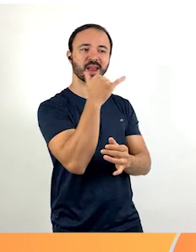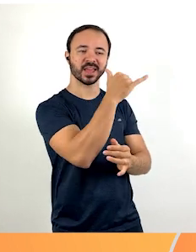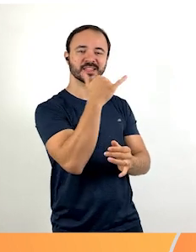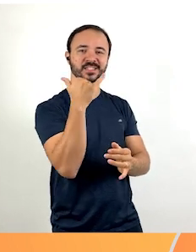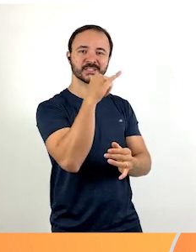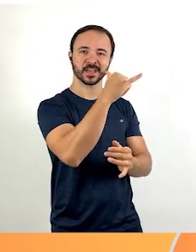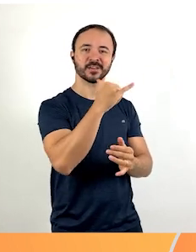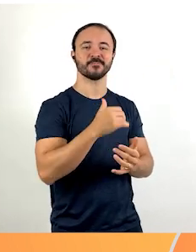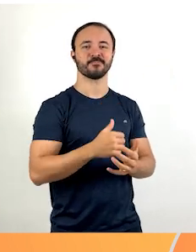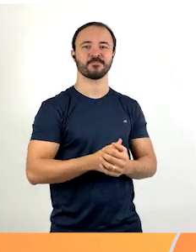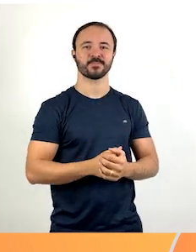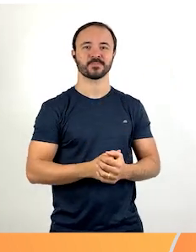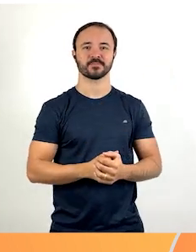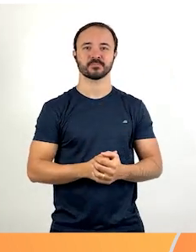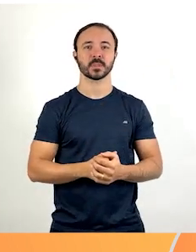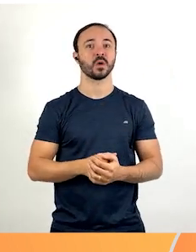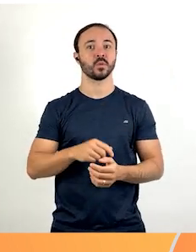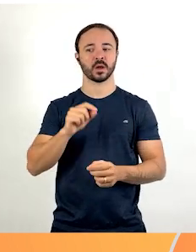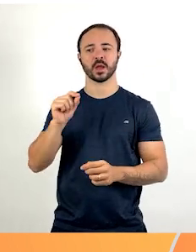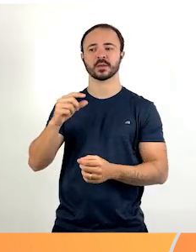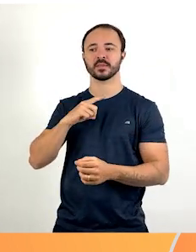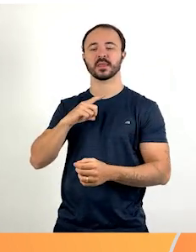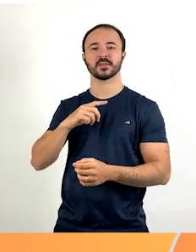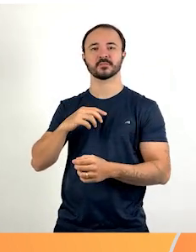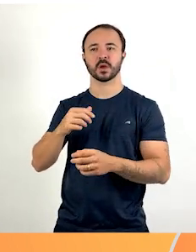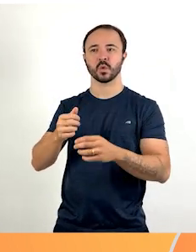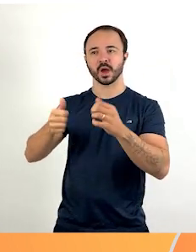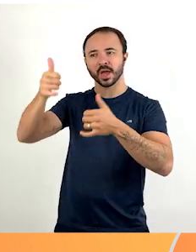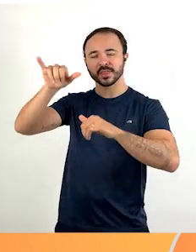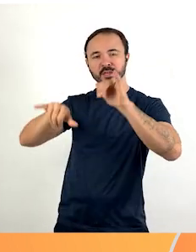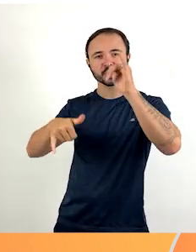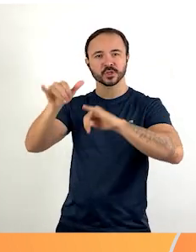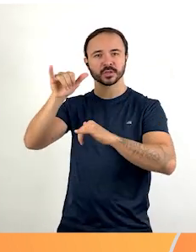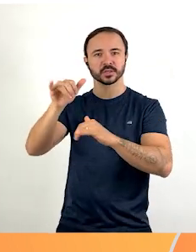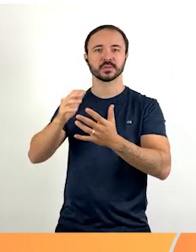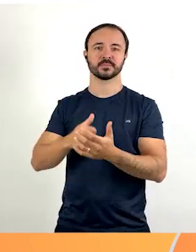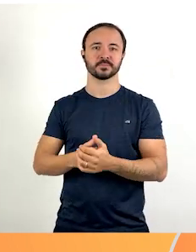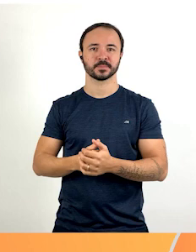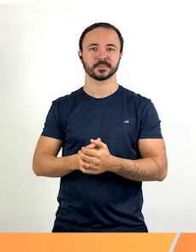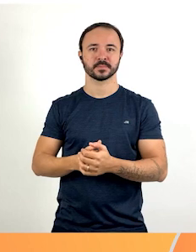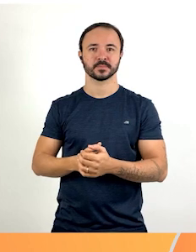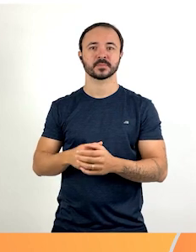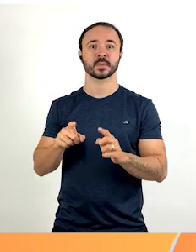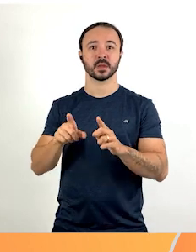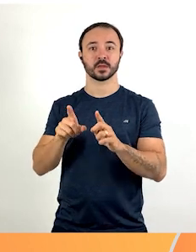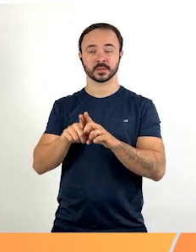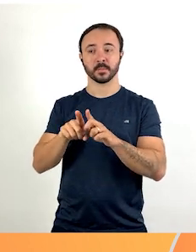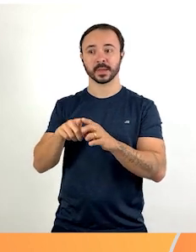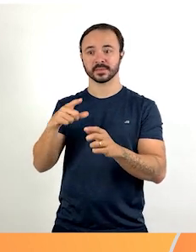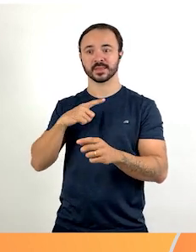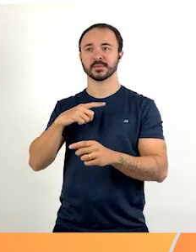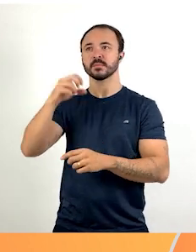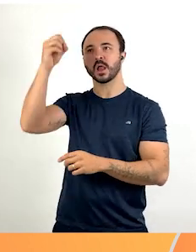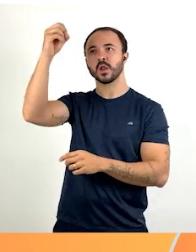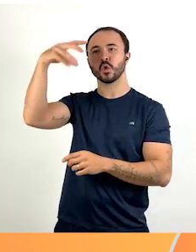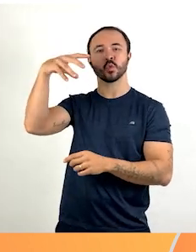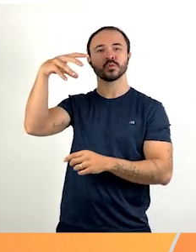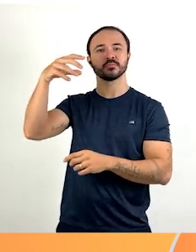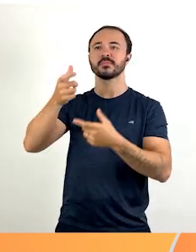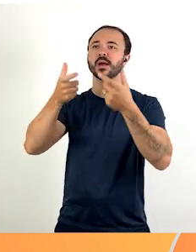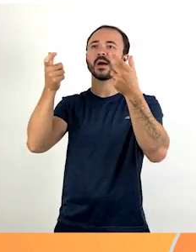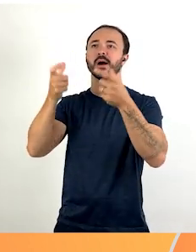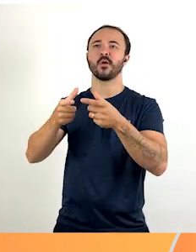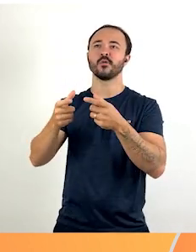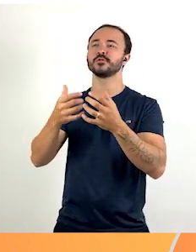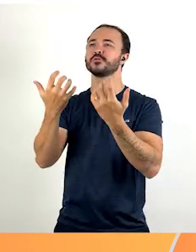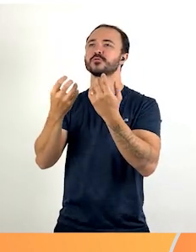está fornecendo essa energia química, e aqui um sistema por fios condutores, onde essa lâmpada será acesa a depender de